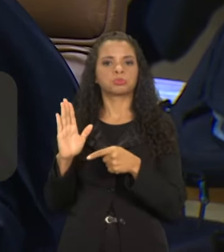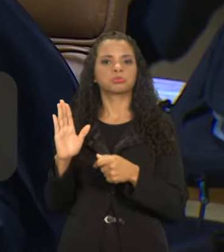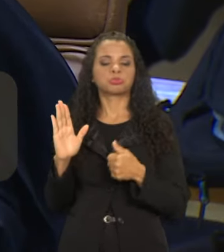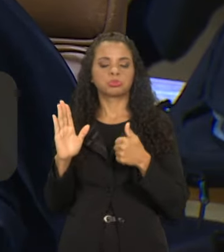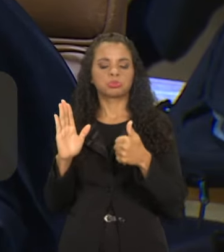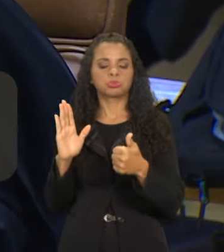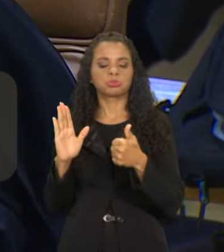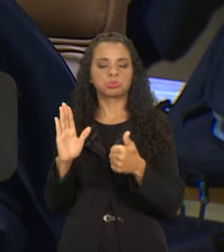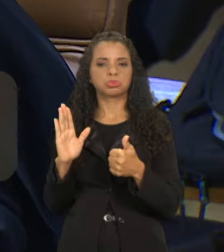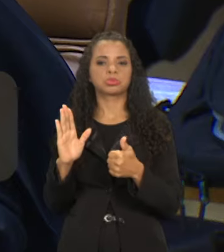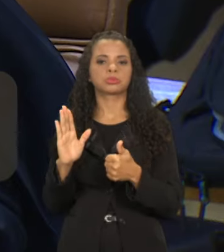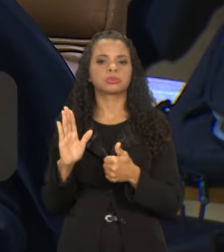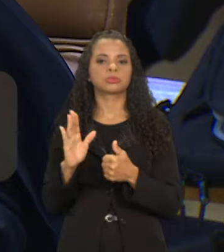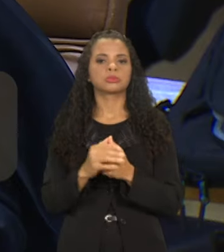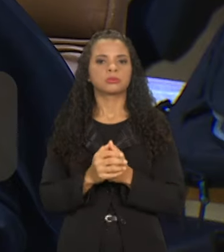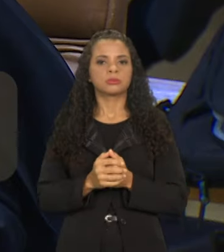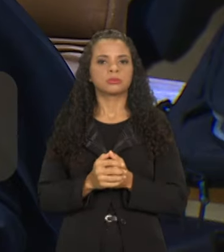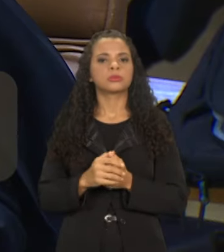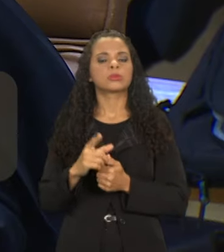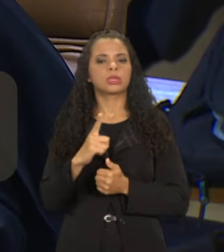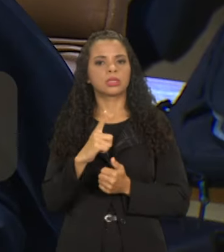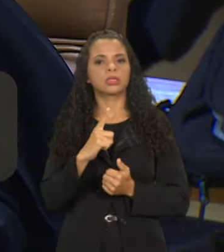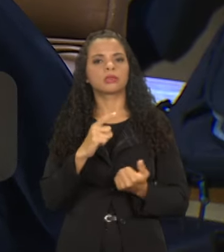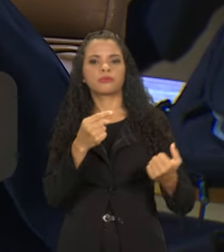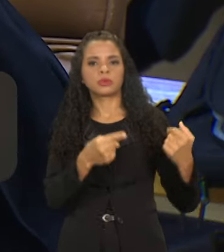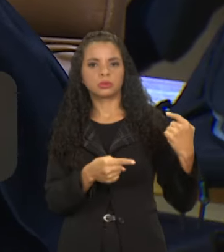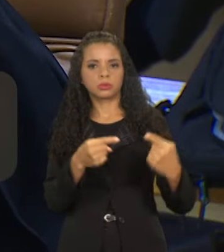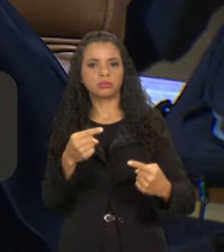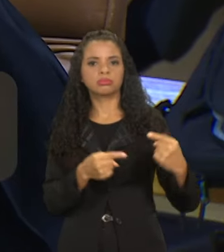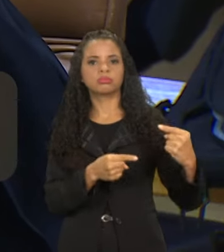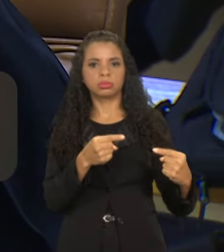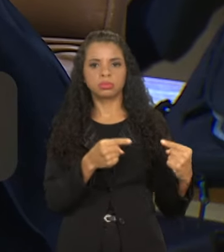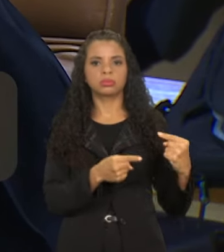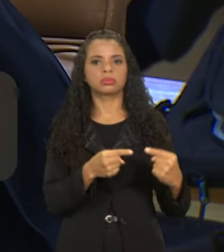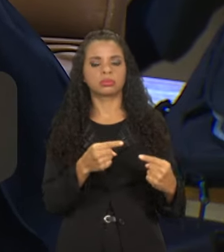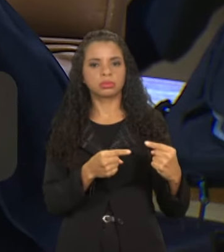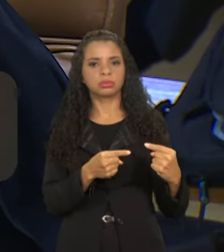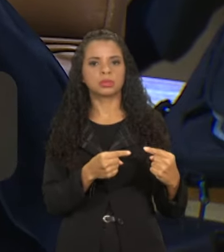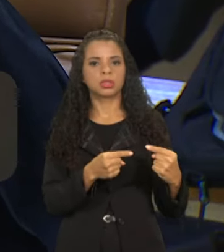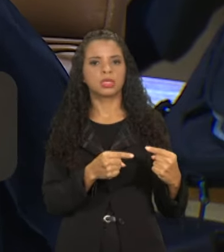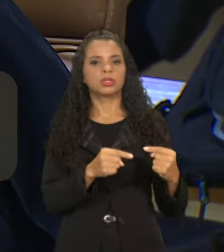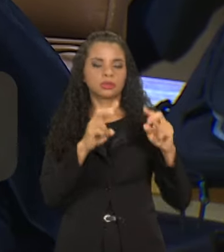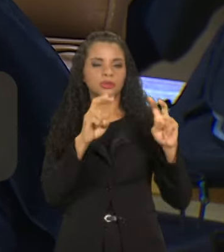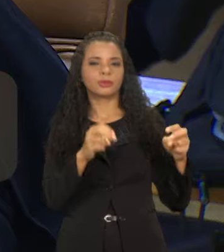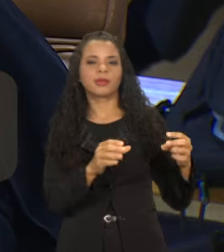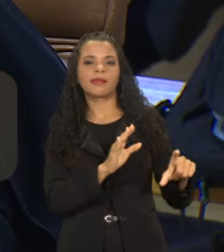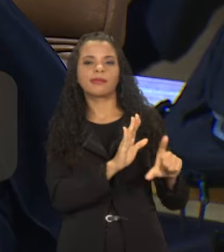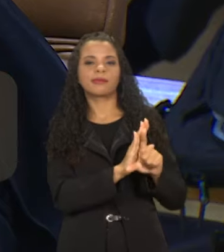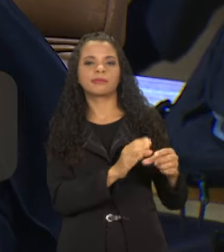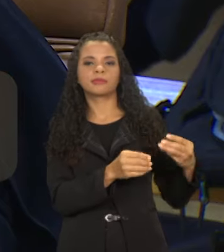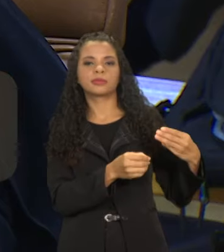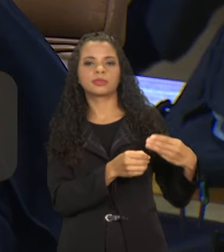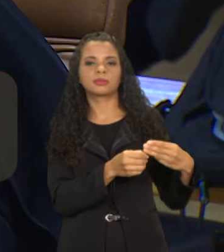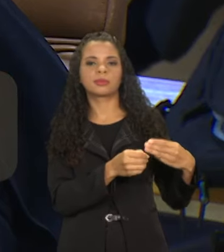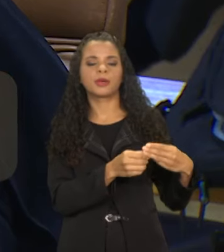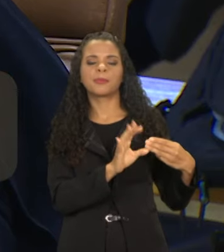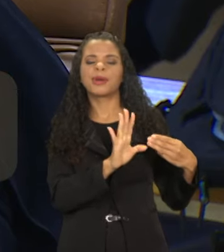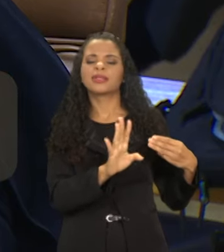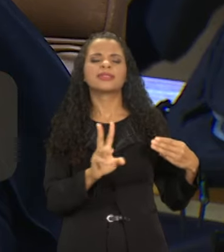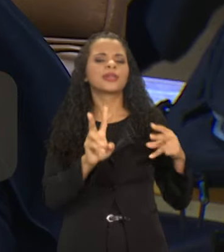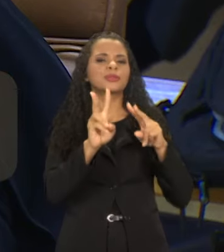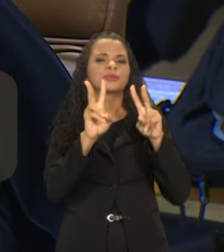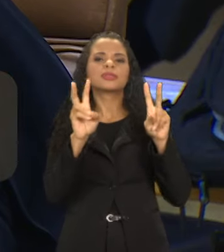eventual debate que poderia daí emergir, que se trata de lei municipal, mas esse é um tema que não diz respeito